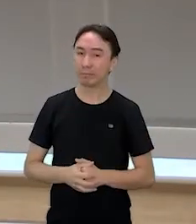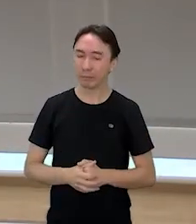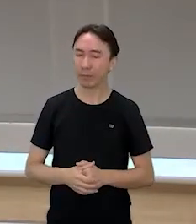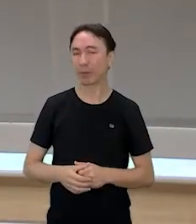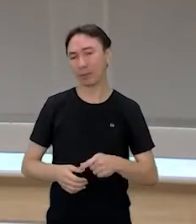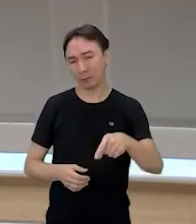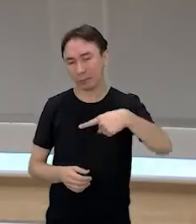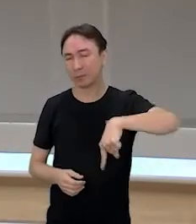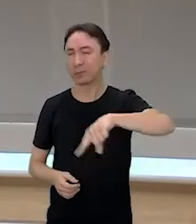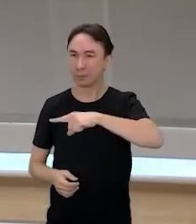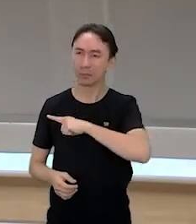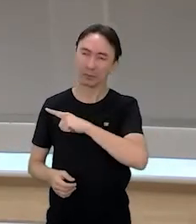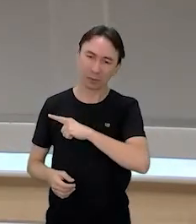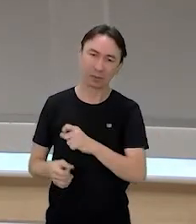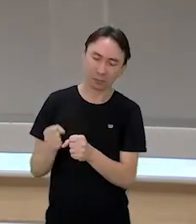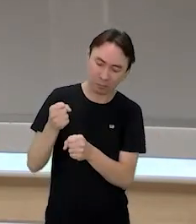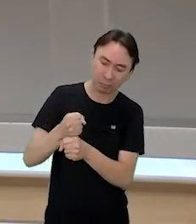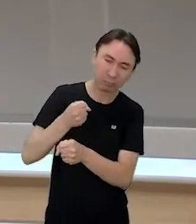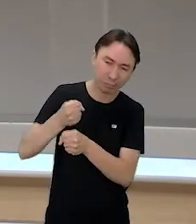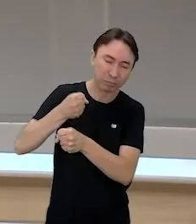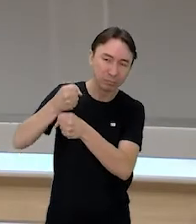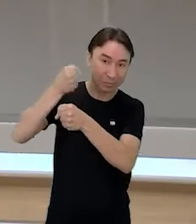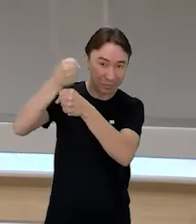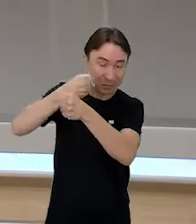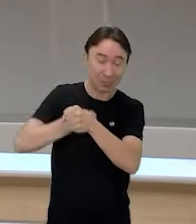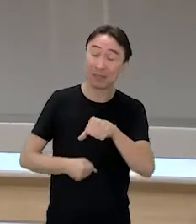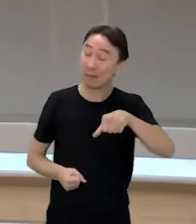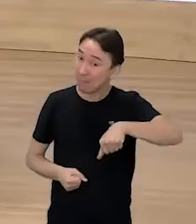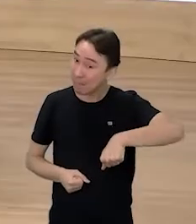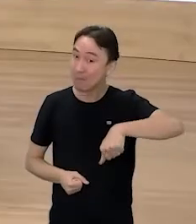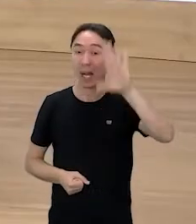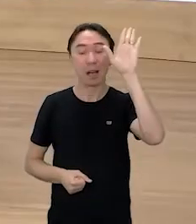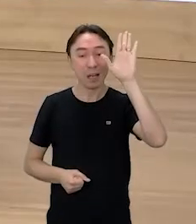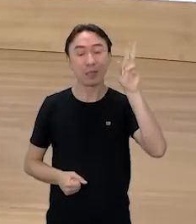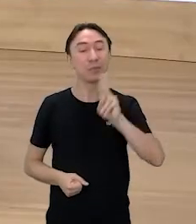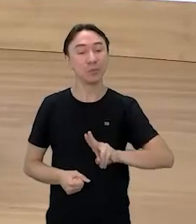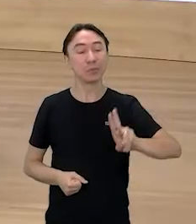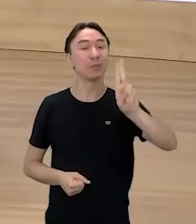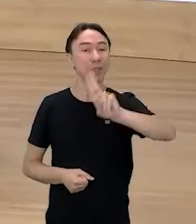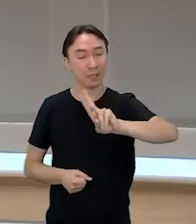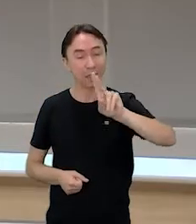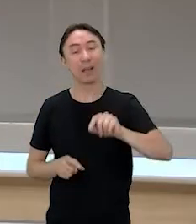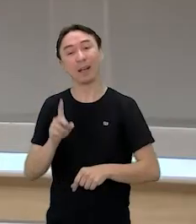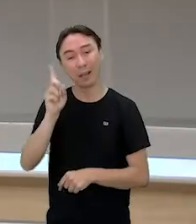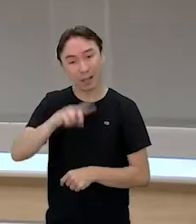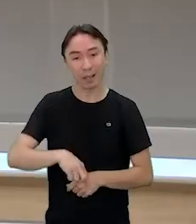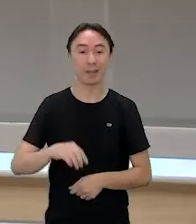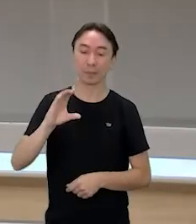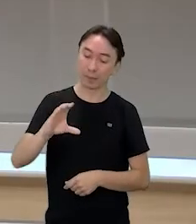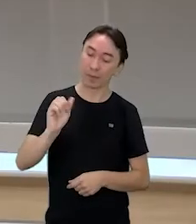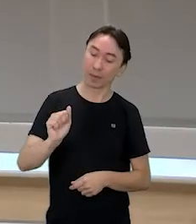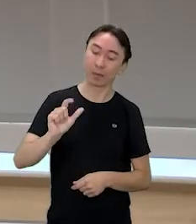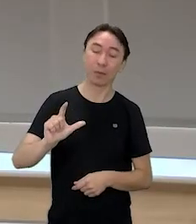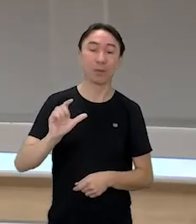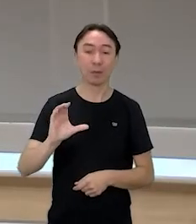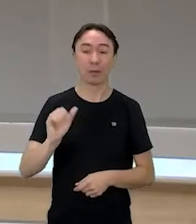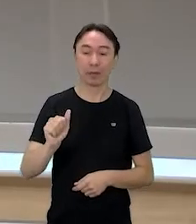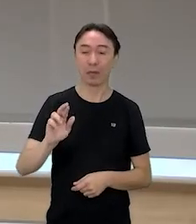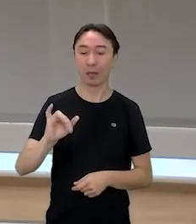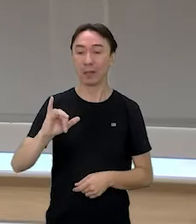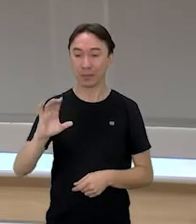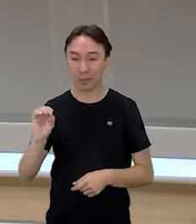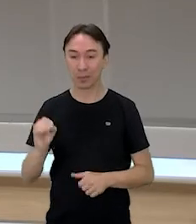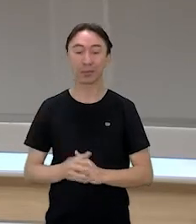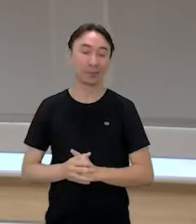gente sempre está usando aí no dia a dia, o calcário ele está presente em diversos materiais de construção, tá? Então,